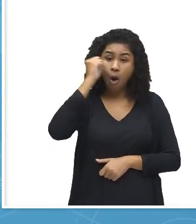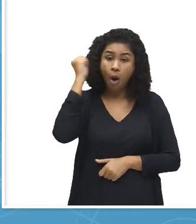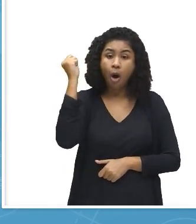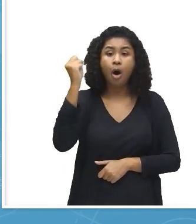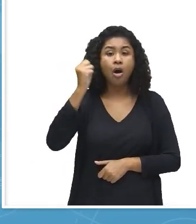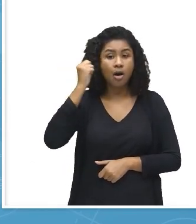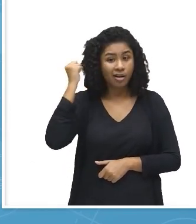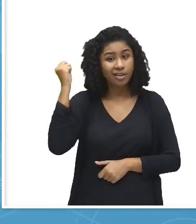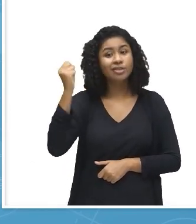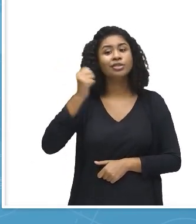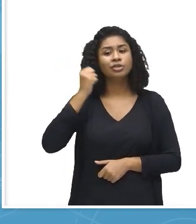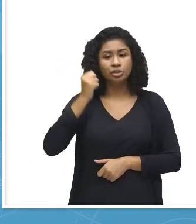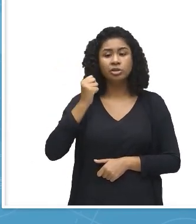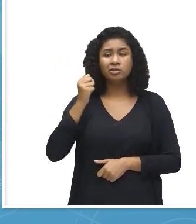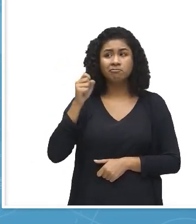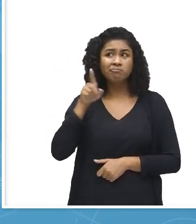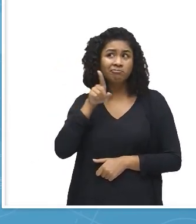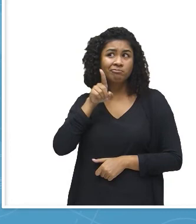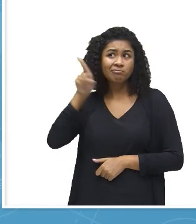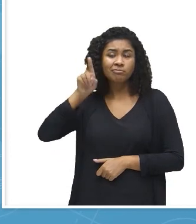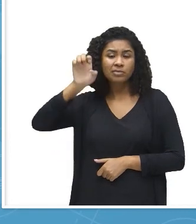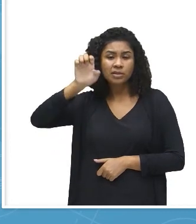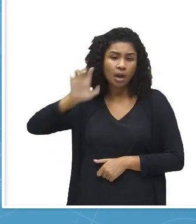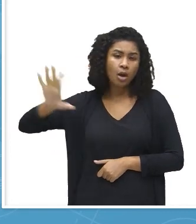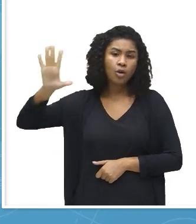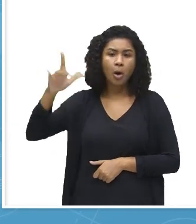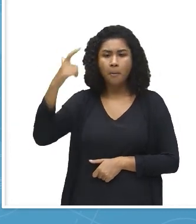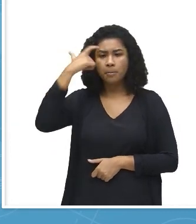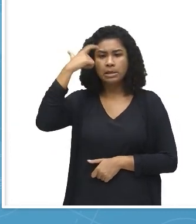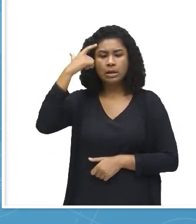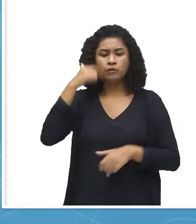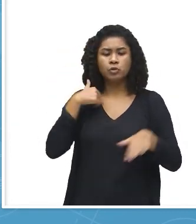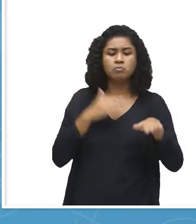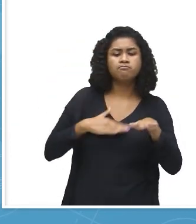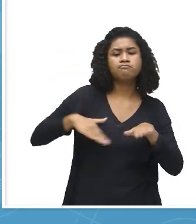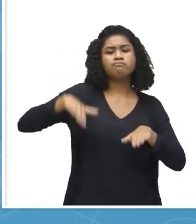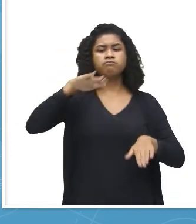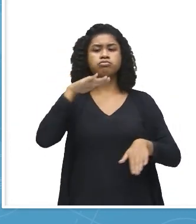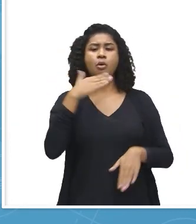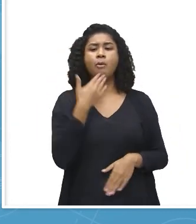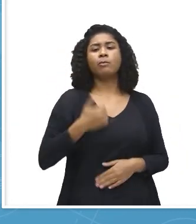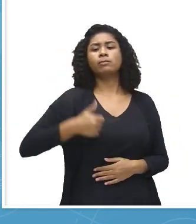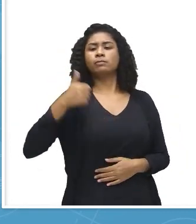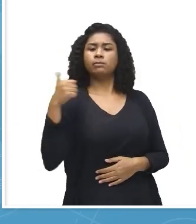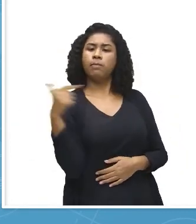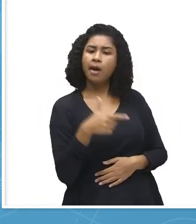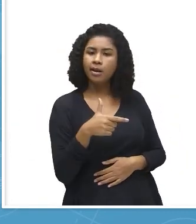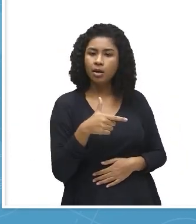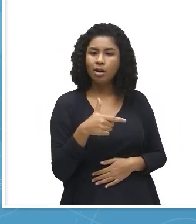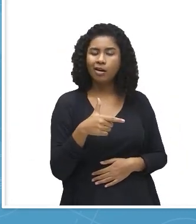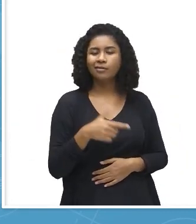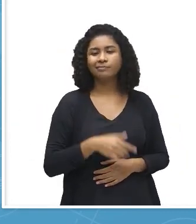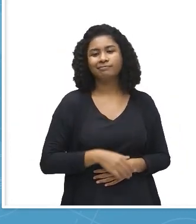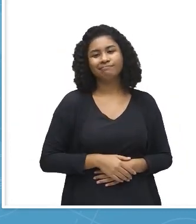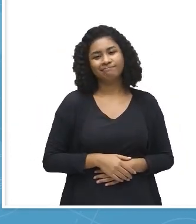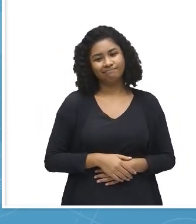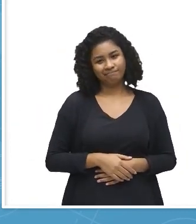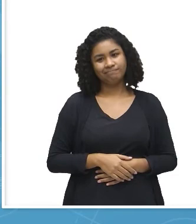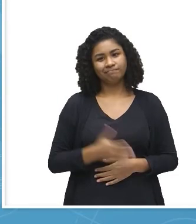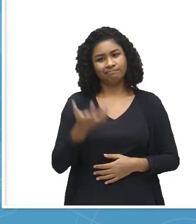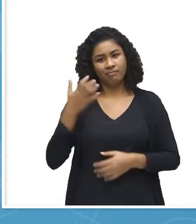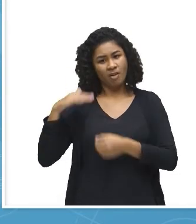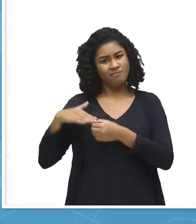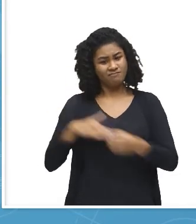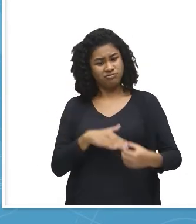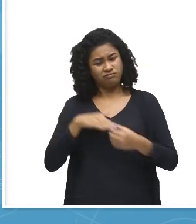ideia de superioridade do povo europeu em relação ao povo africano. Eu sei que vocês, nono ano, que estão aí